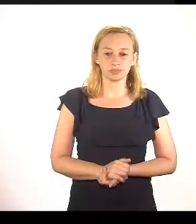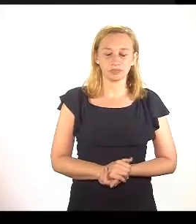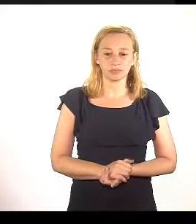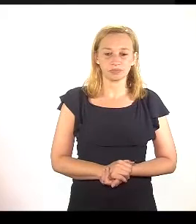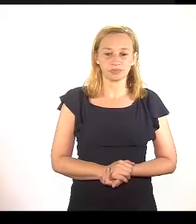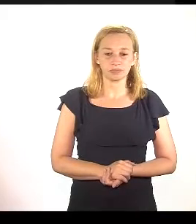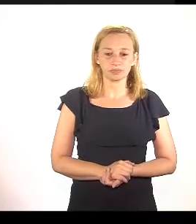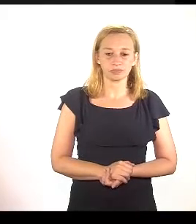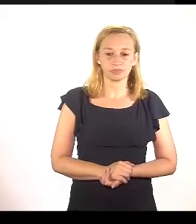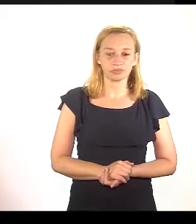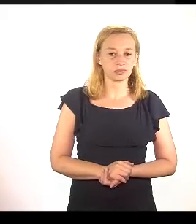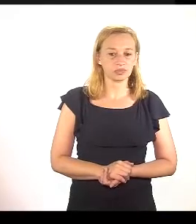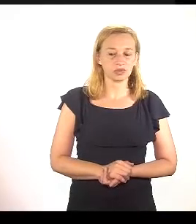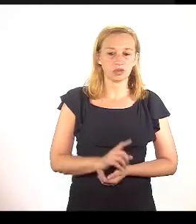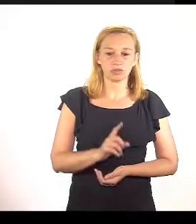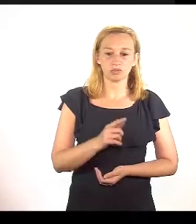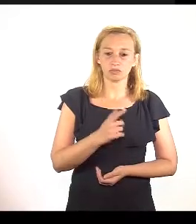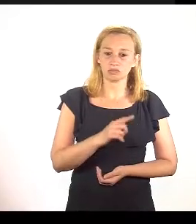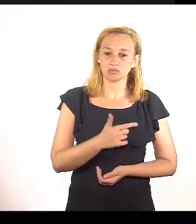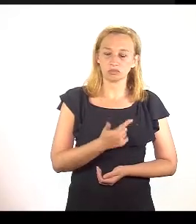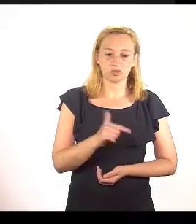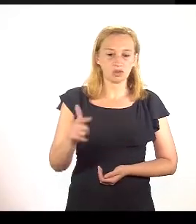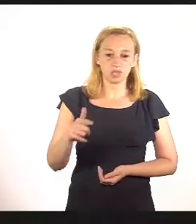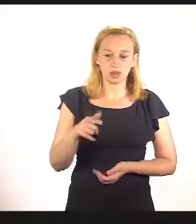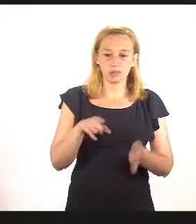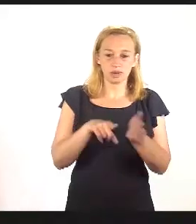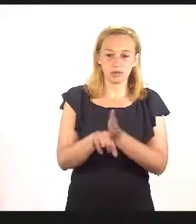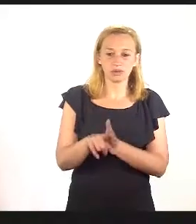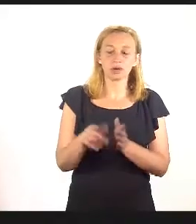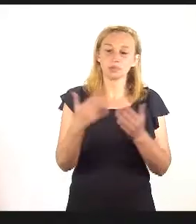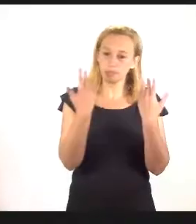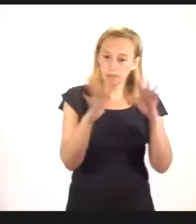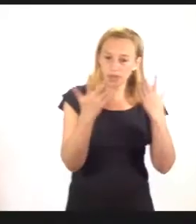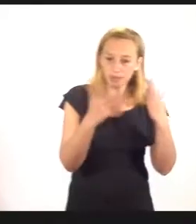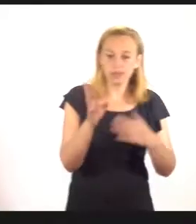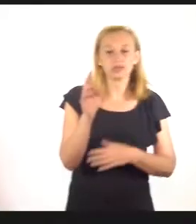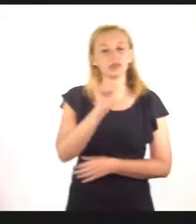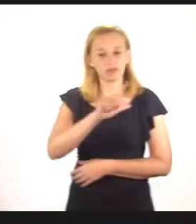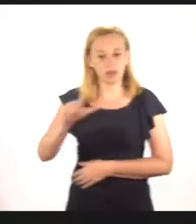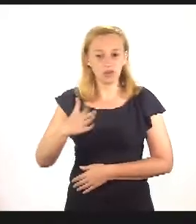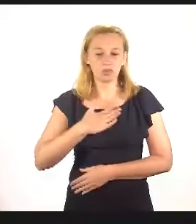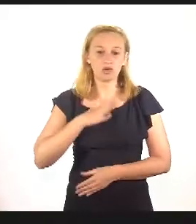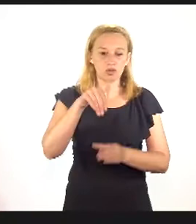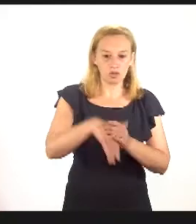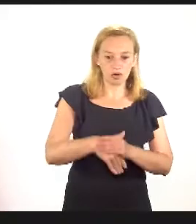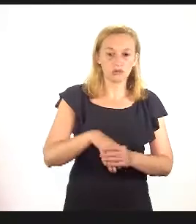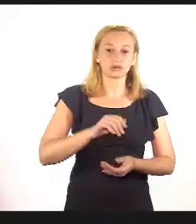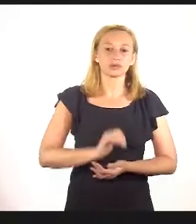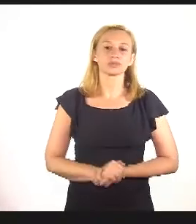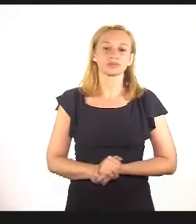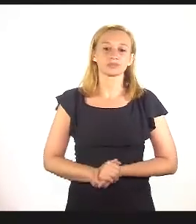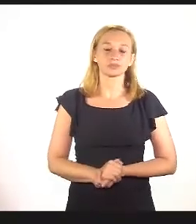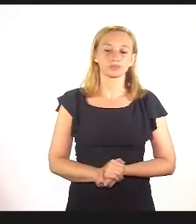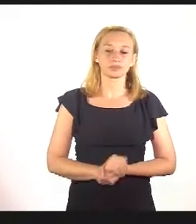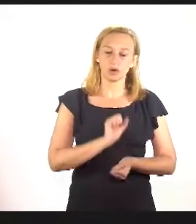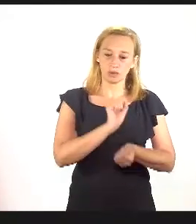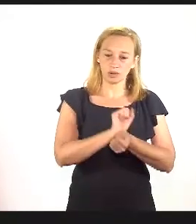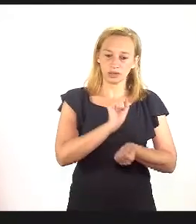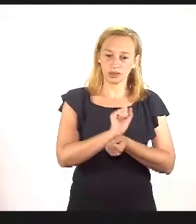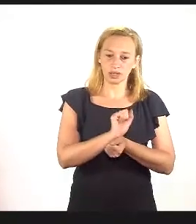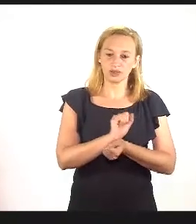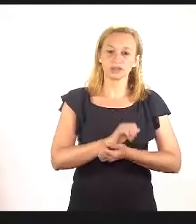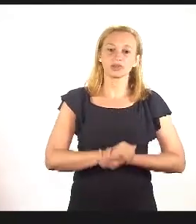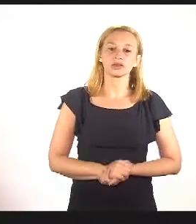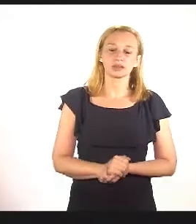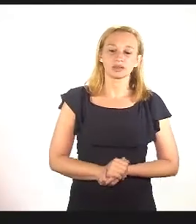Sem mais perguntas, presidente, parabéns, Rafael. Quero declarar que você tem meu voto. Só vou aguardar aqui o final da sabatina para proferir